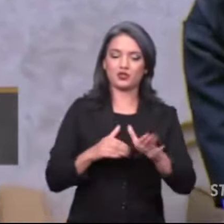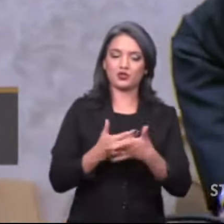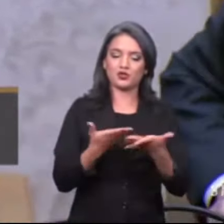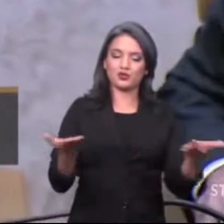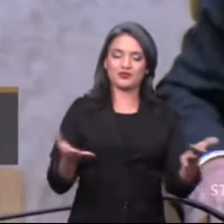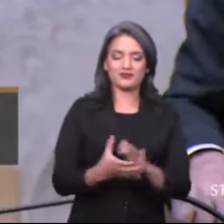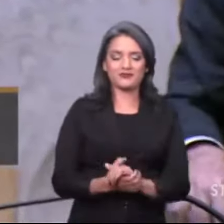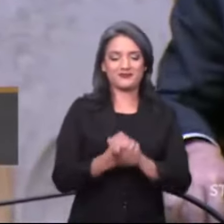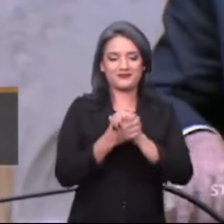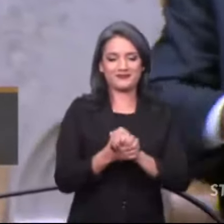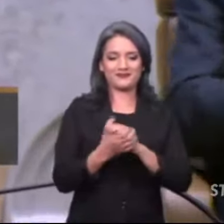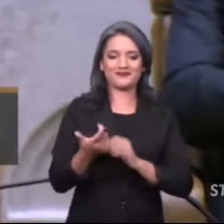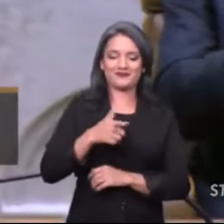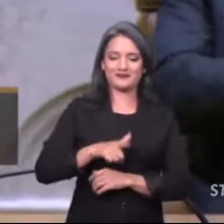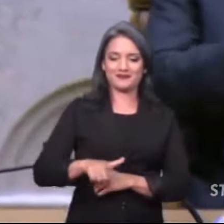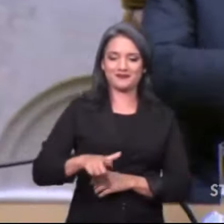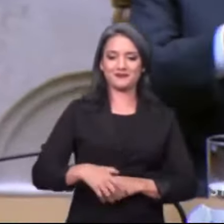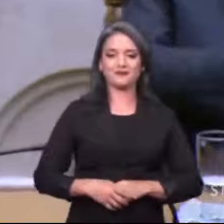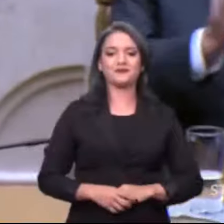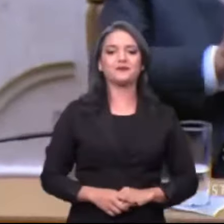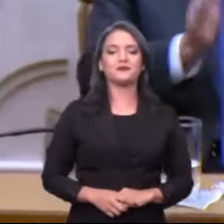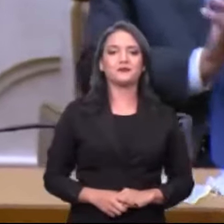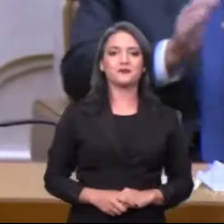cumprimentando uma vez mais.